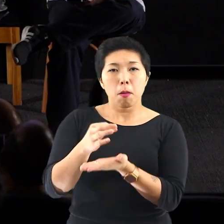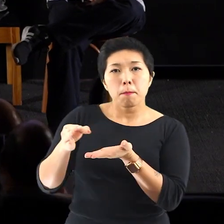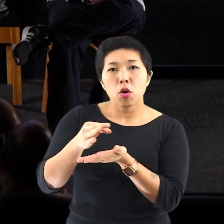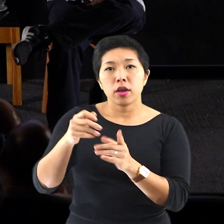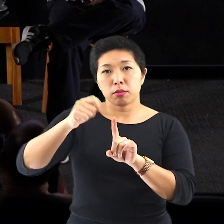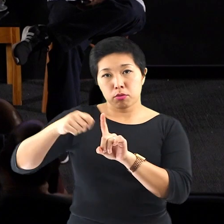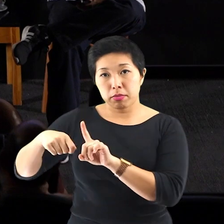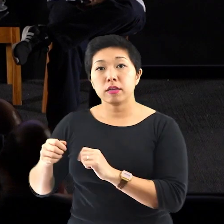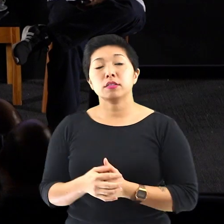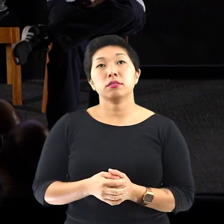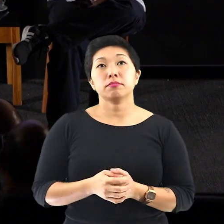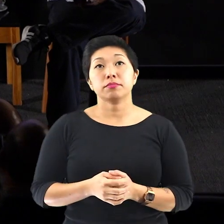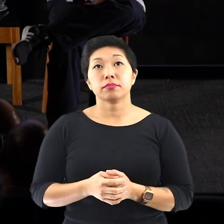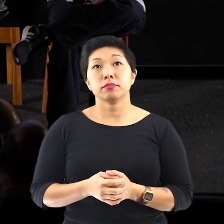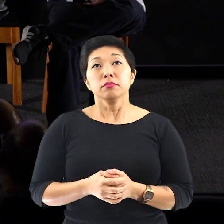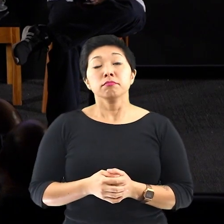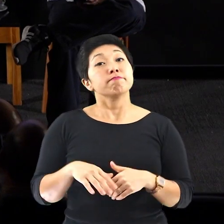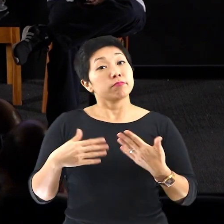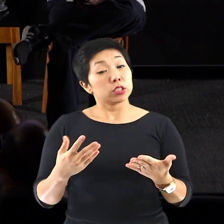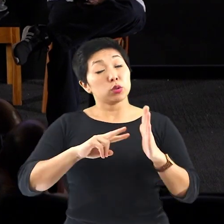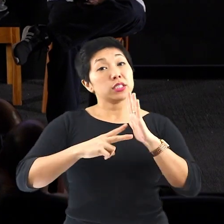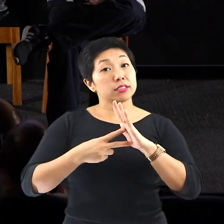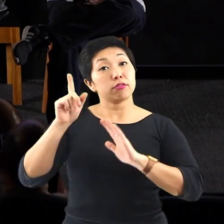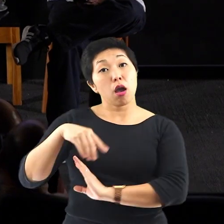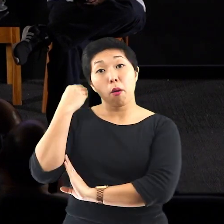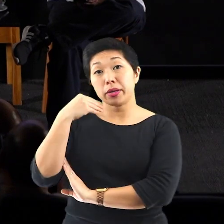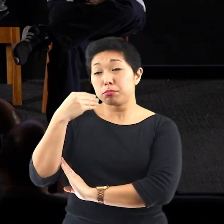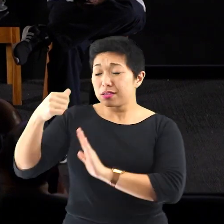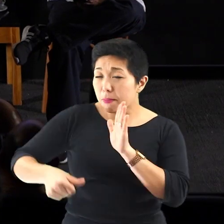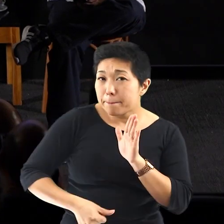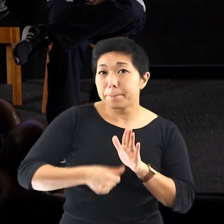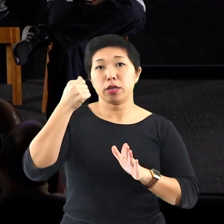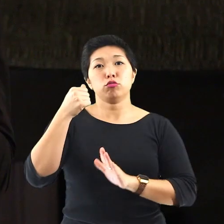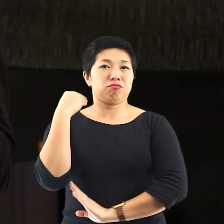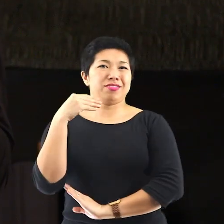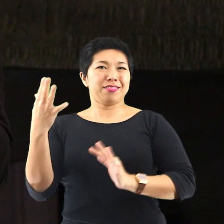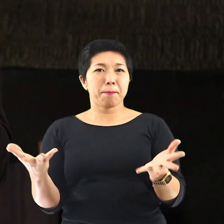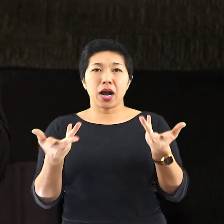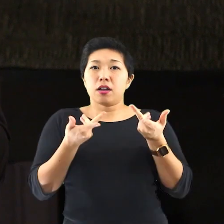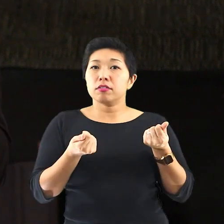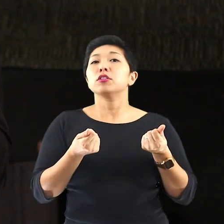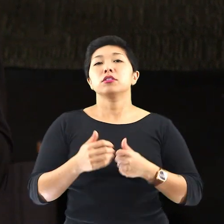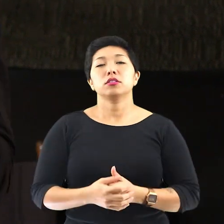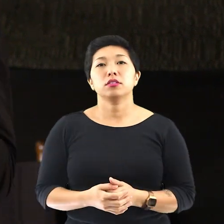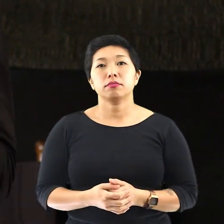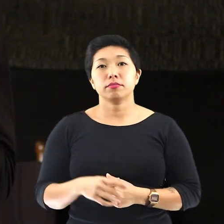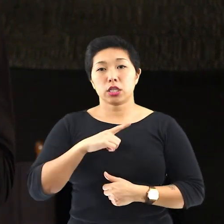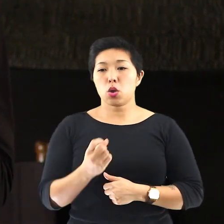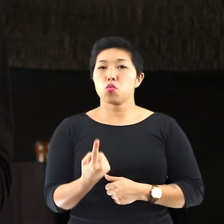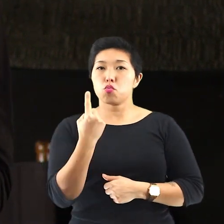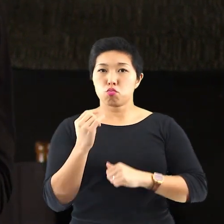por mês. Então, se trata de uma experiência pioneira, extraordinária. Existe